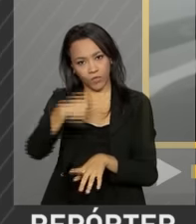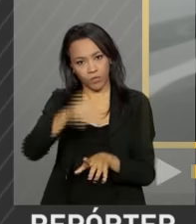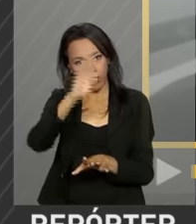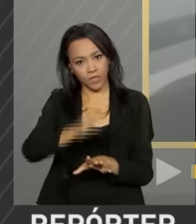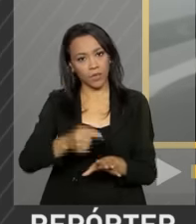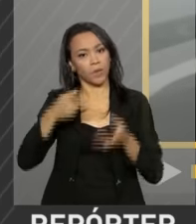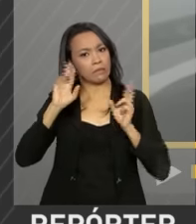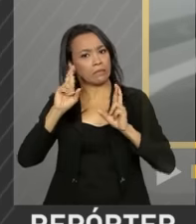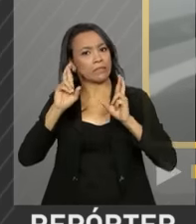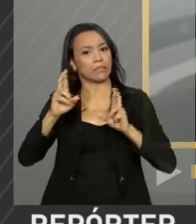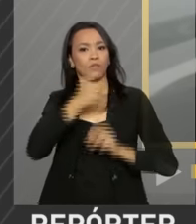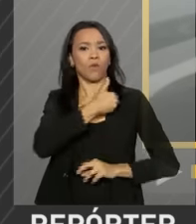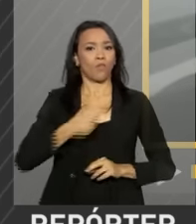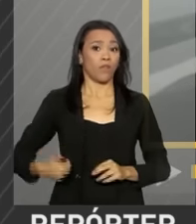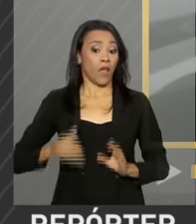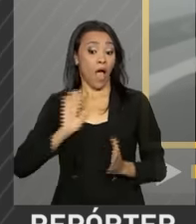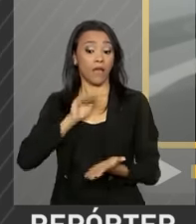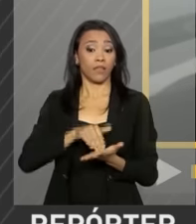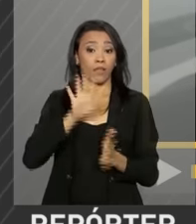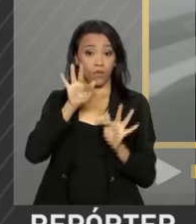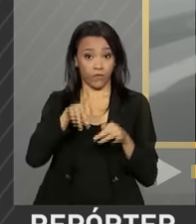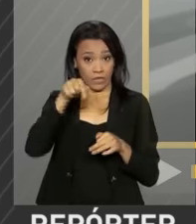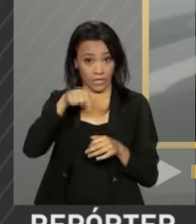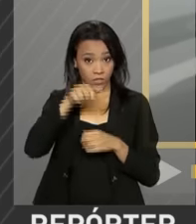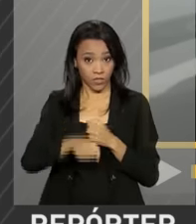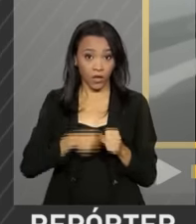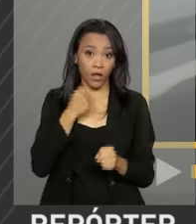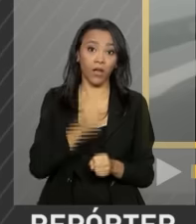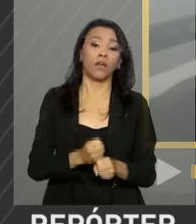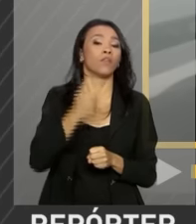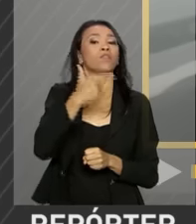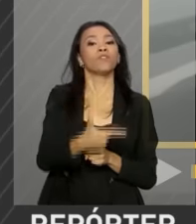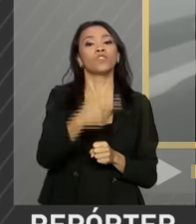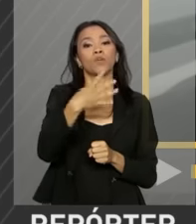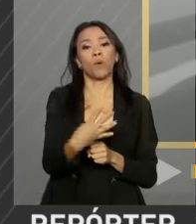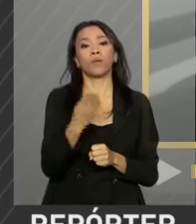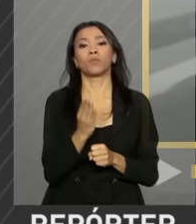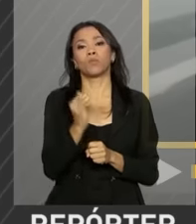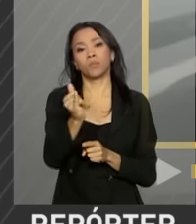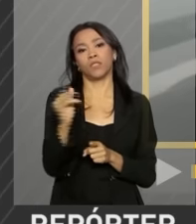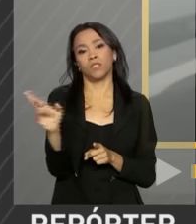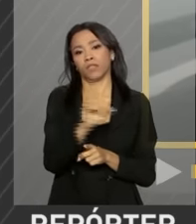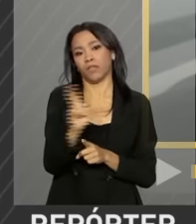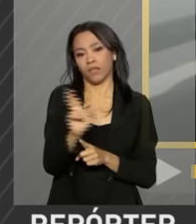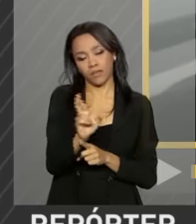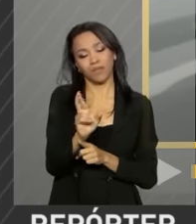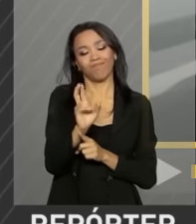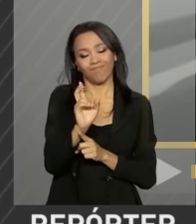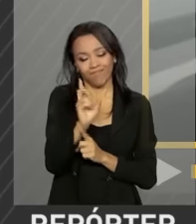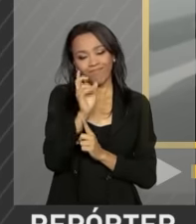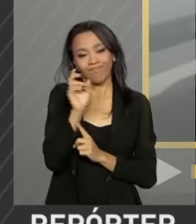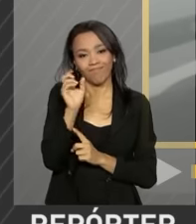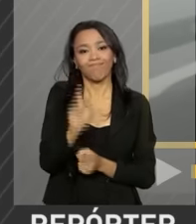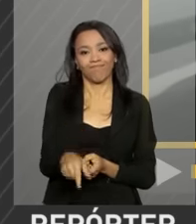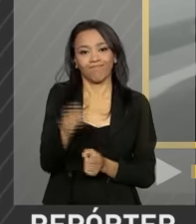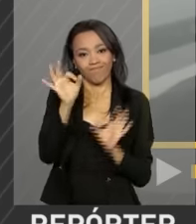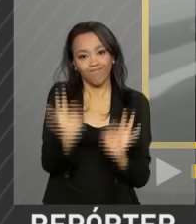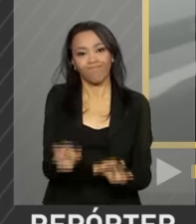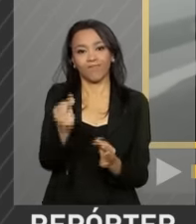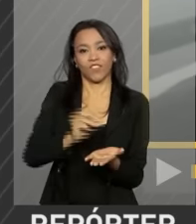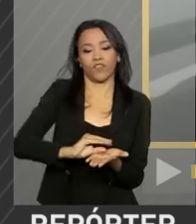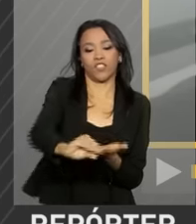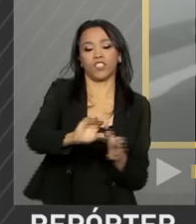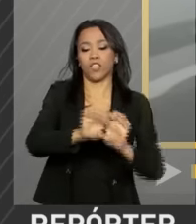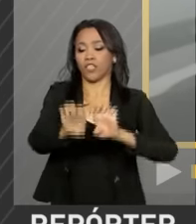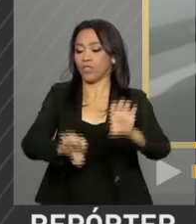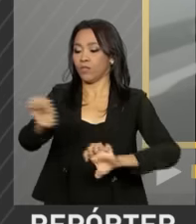do governo é que até o fim do ano que vem, pelo menos 24 bilhões de reais sejam investidos na